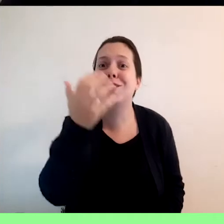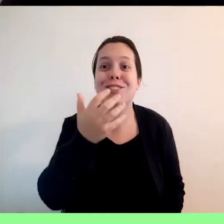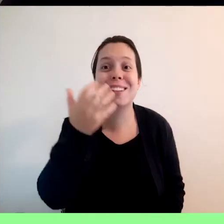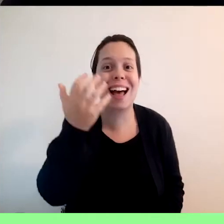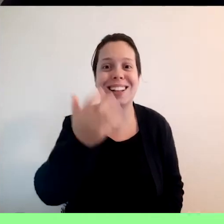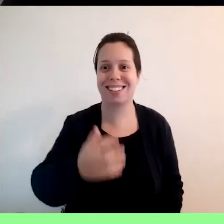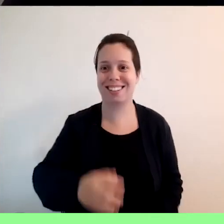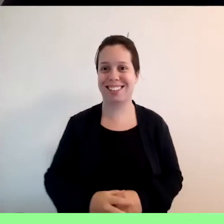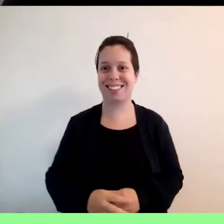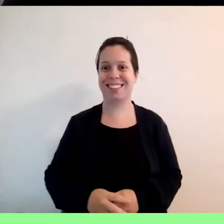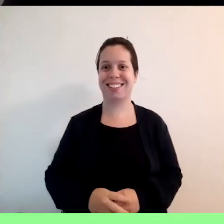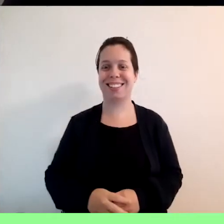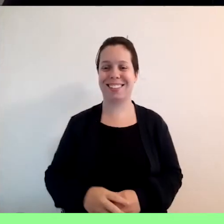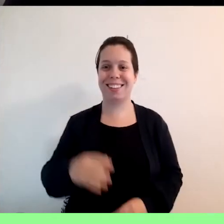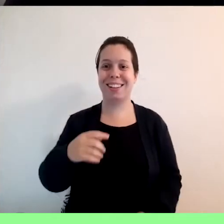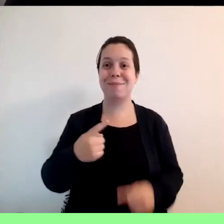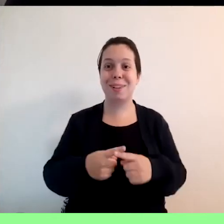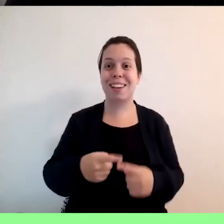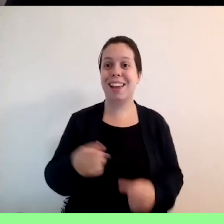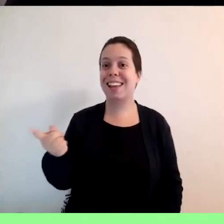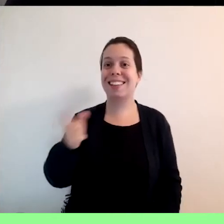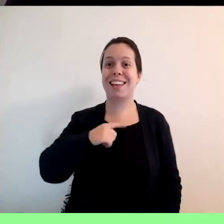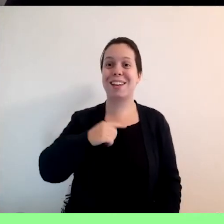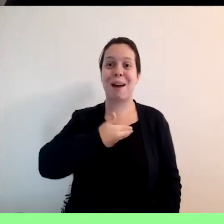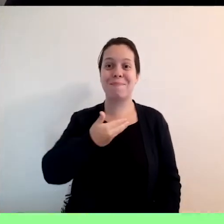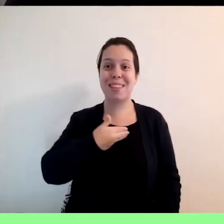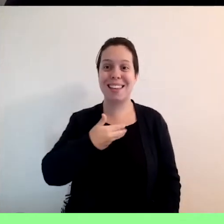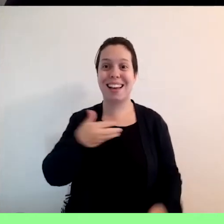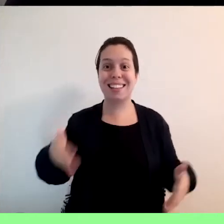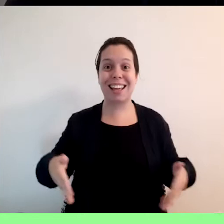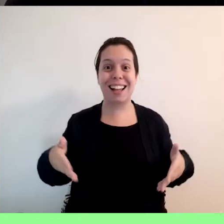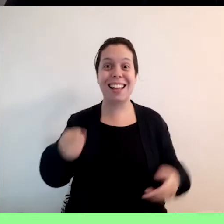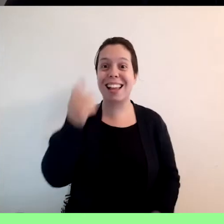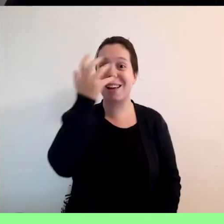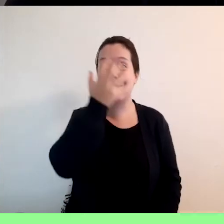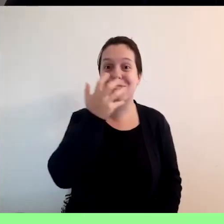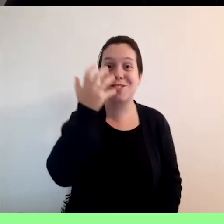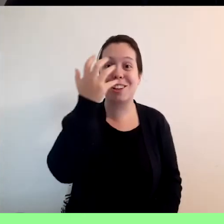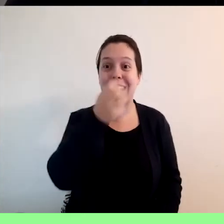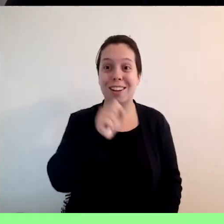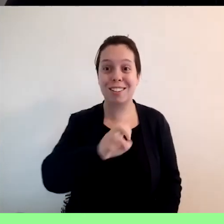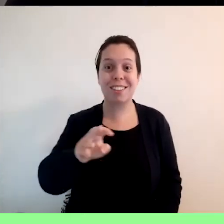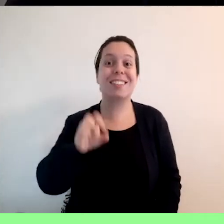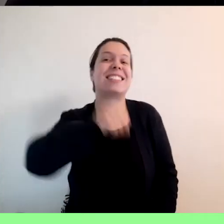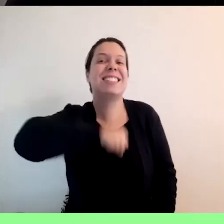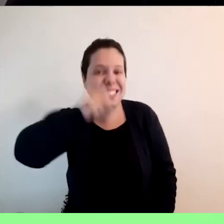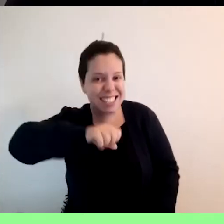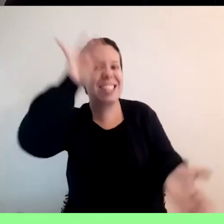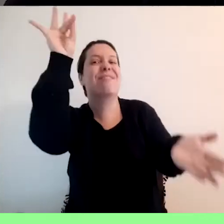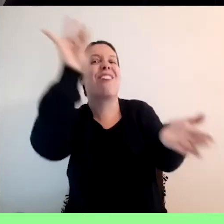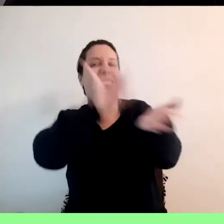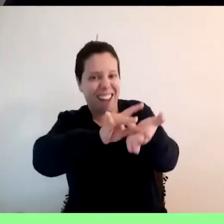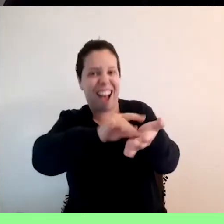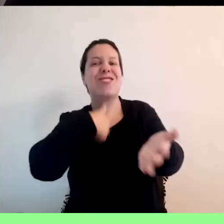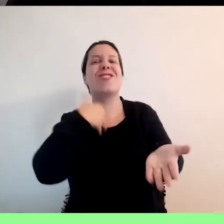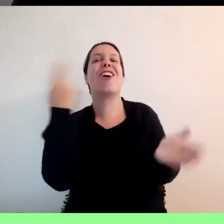Que ela fala, a gente tem uma amiga tetraplégica que tá apaixonada por um programa. Eu falo, tô mesmo. É